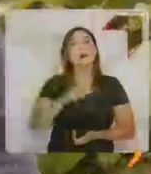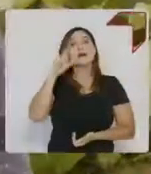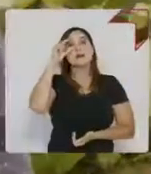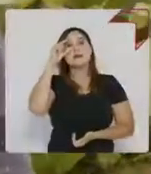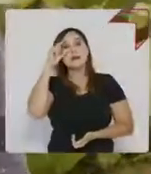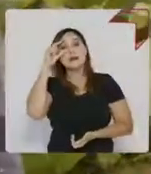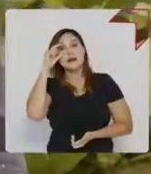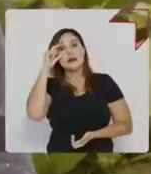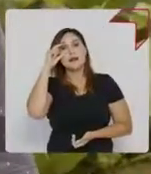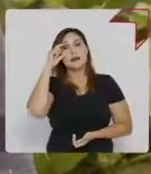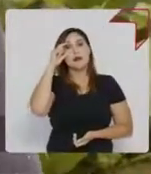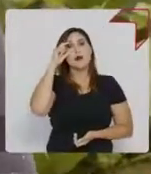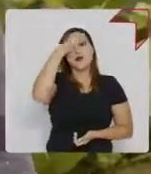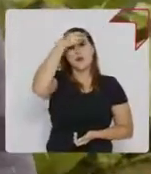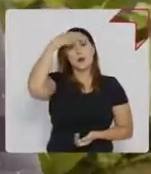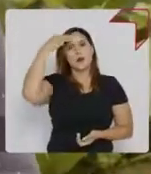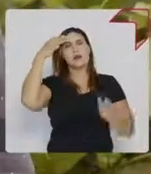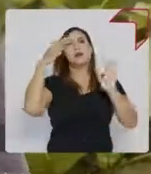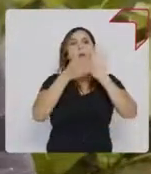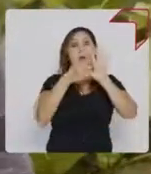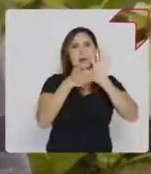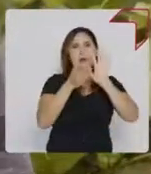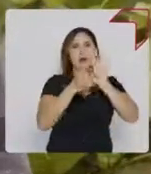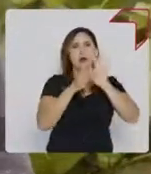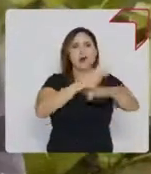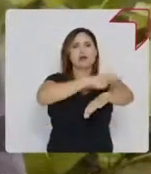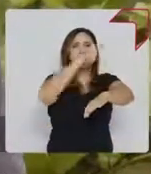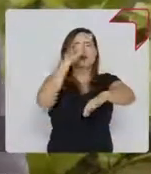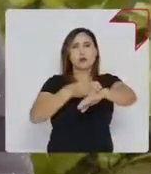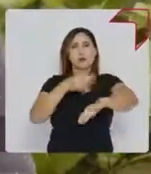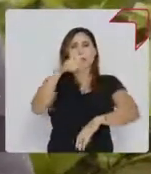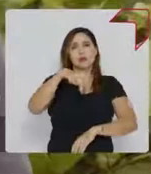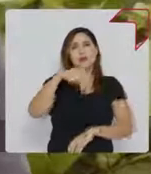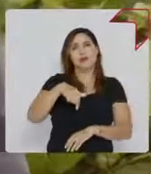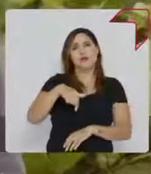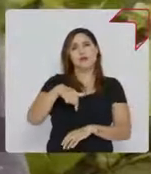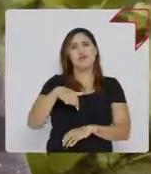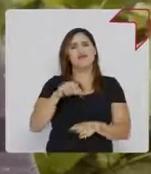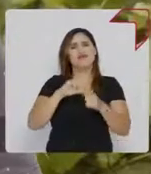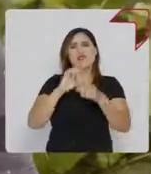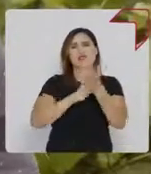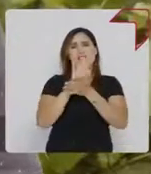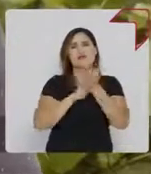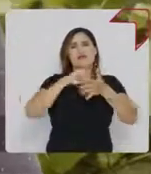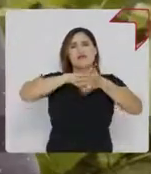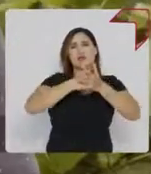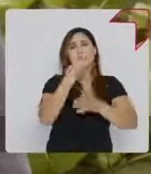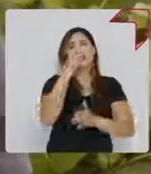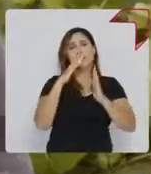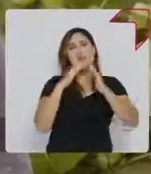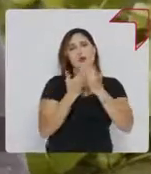Zé, o prefeito Wesley Guzmão prometeu aqui para nós aqui uma ponte, não foi cumprido, fechou 3